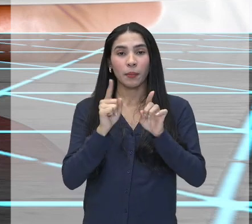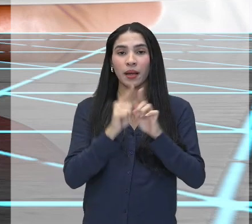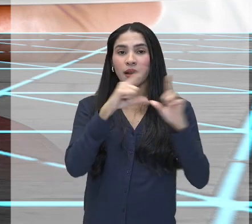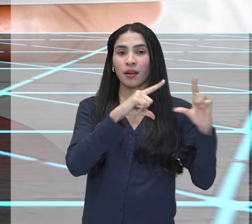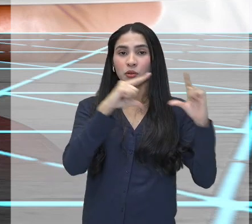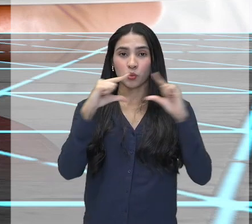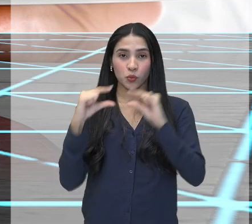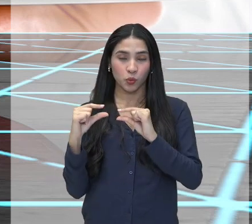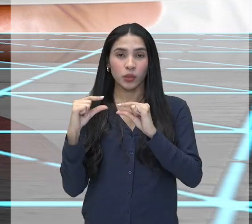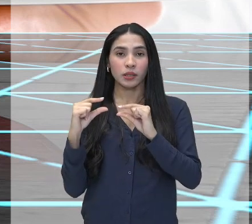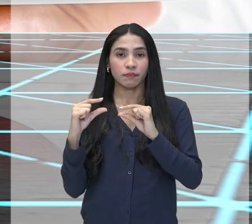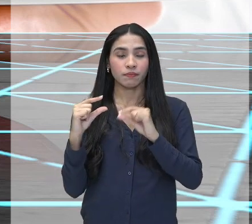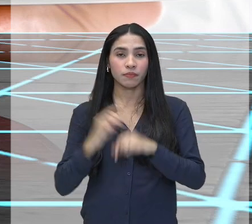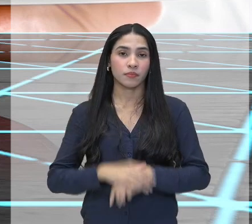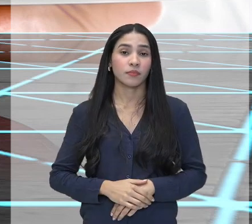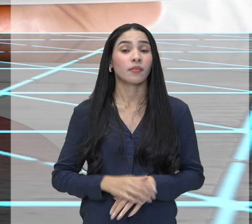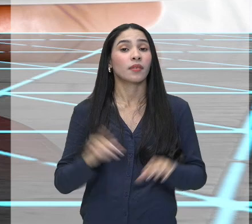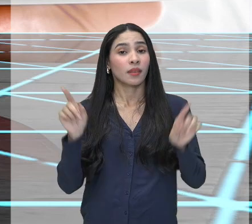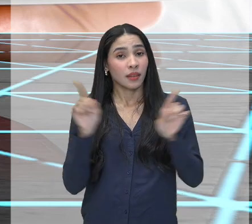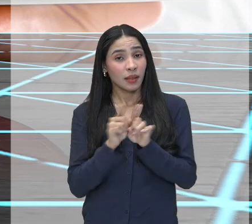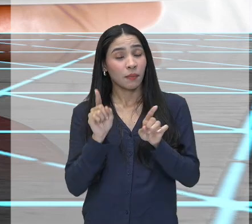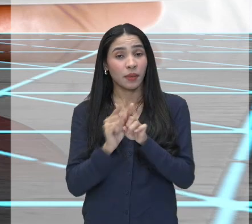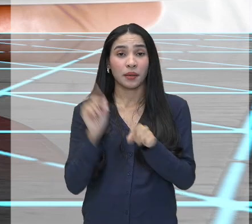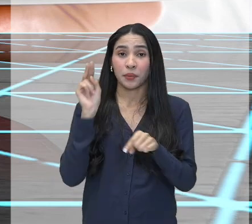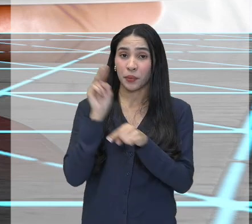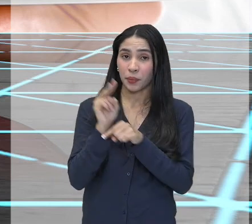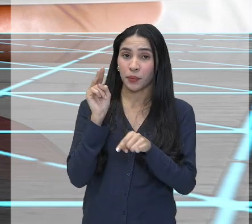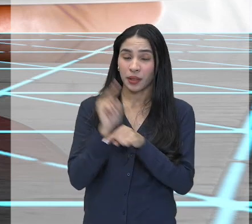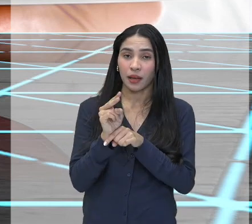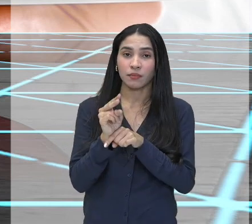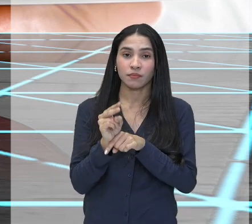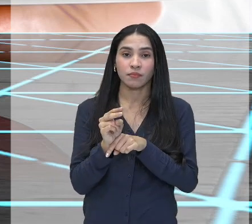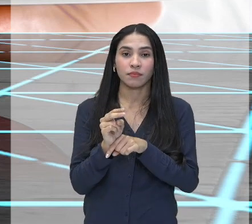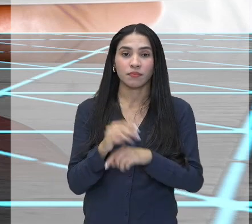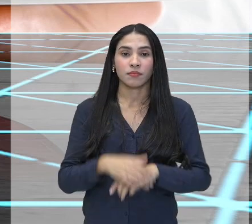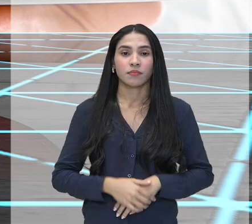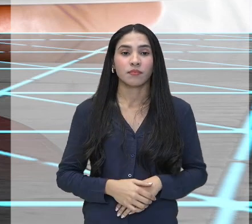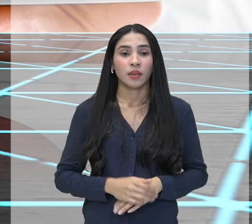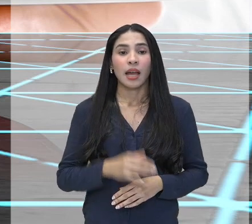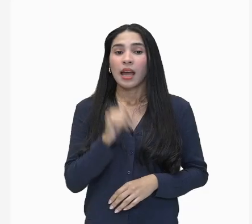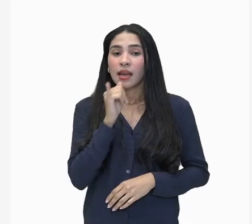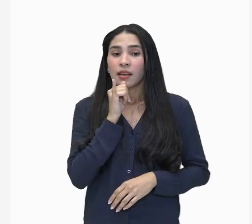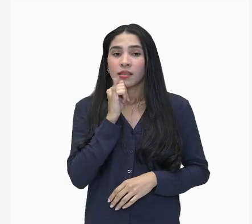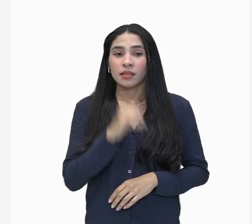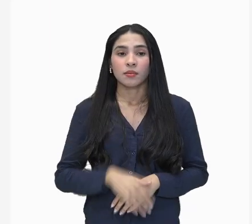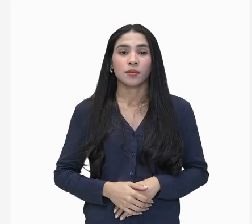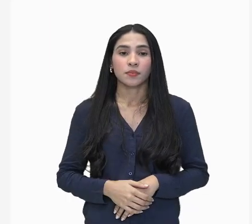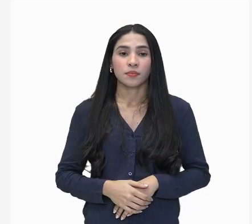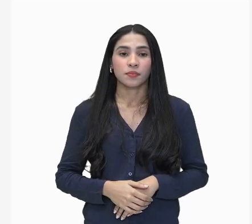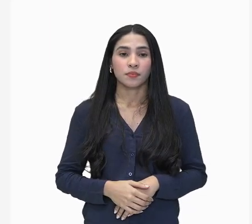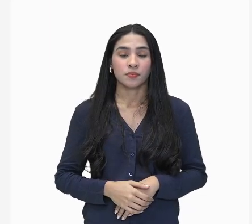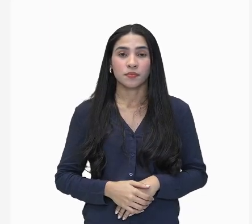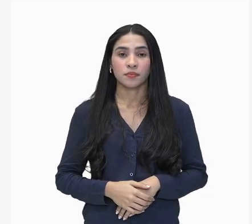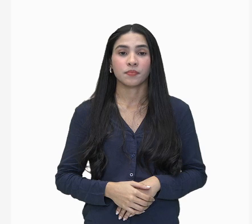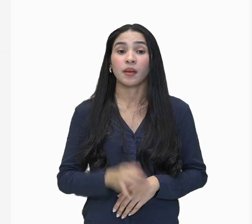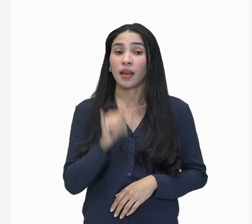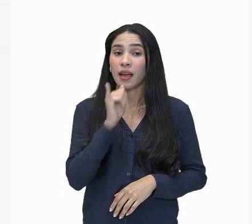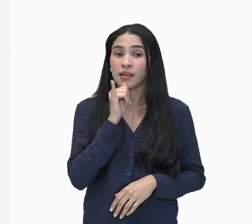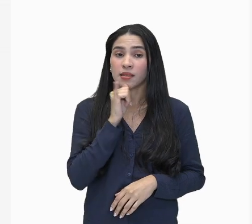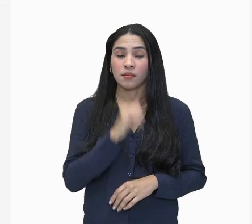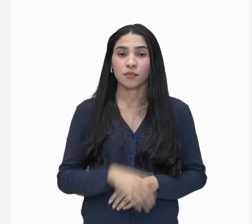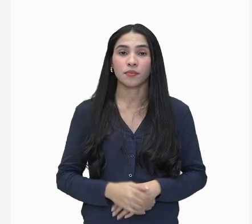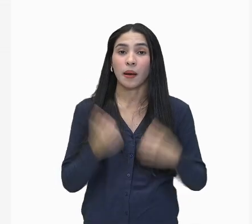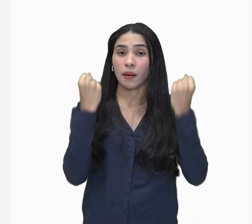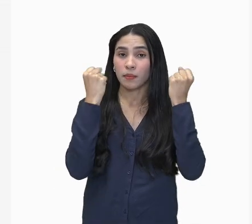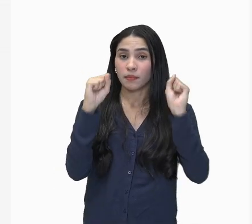essa situação e também para prevenir essas doenças de se instalarem. Como? Como? A